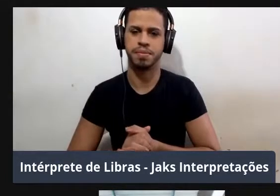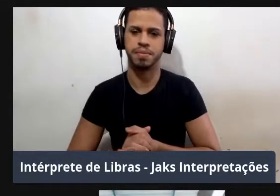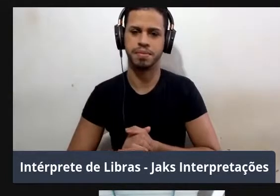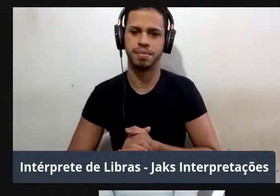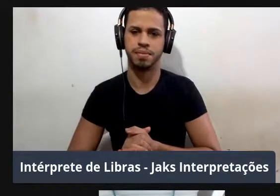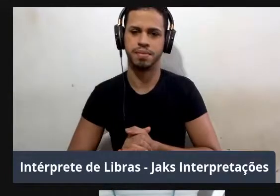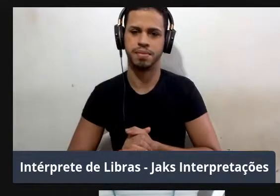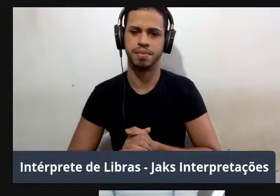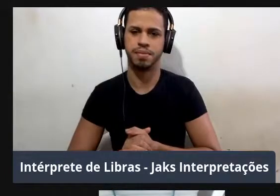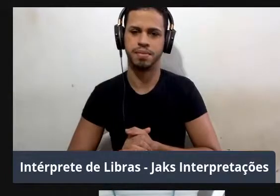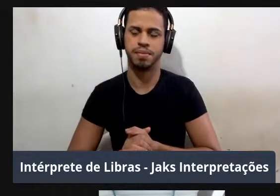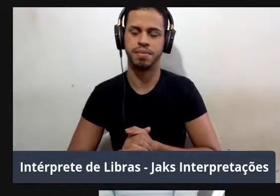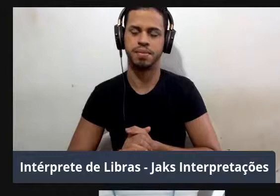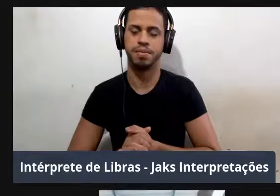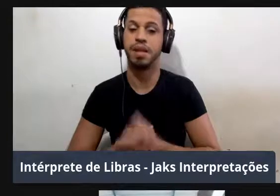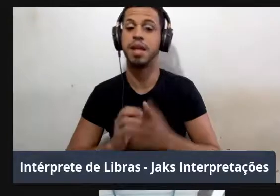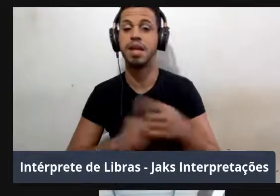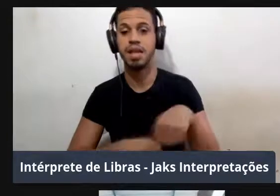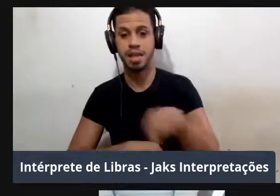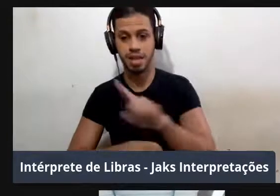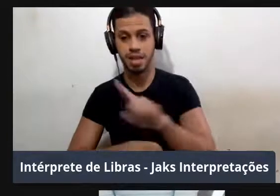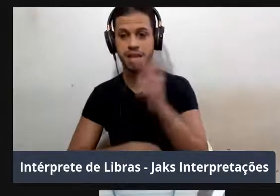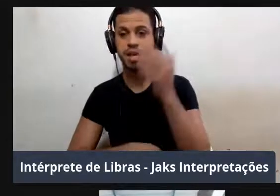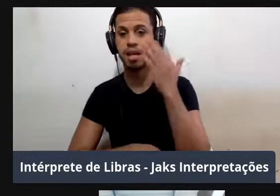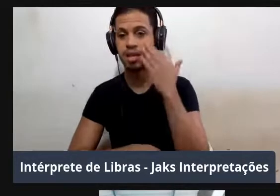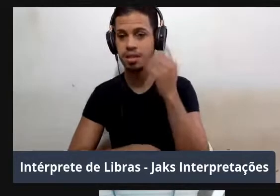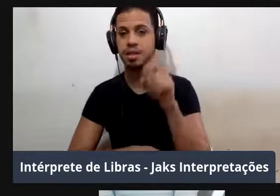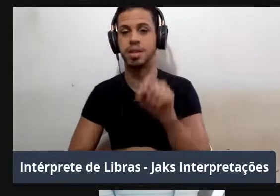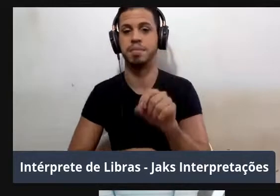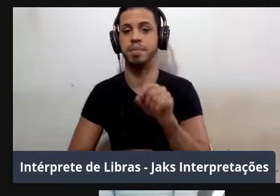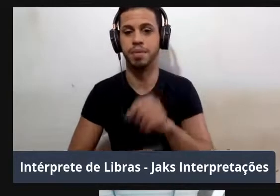E eles sabem